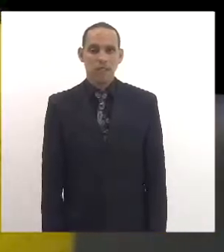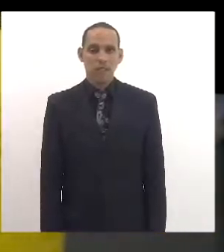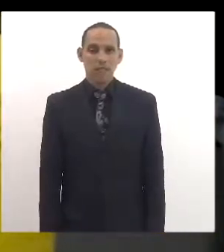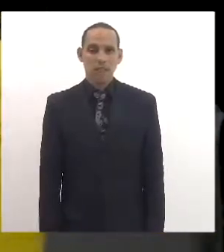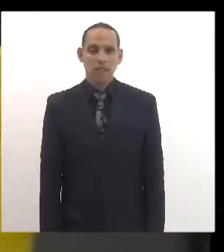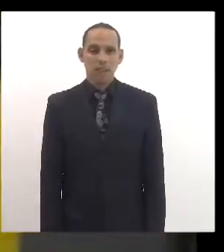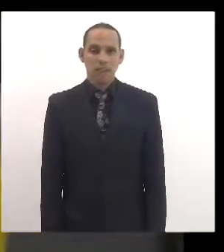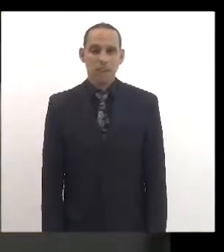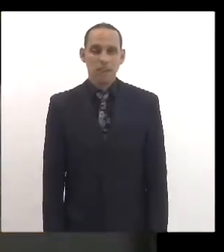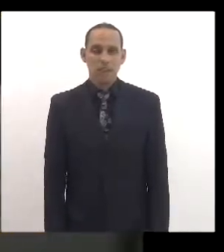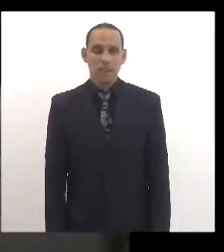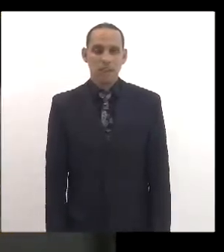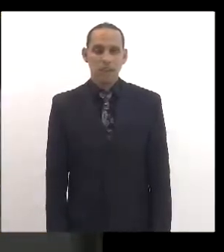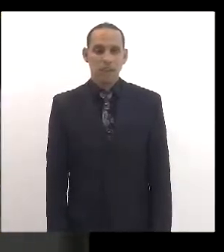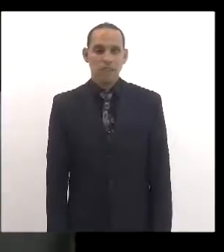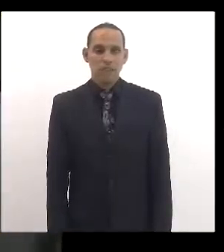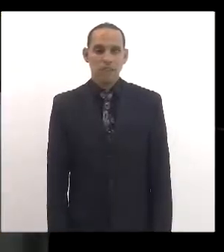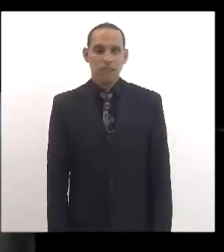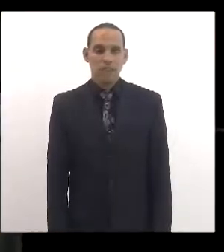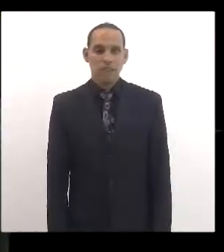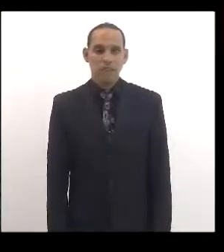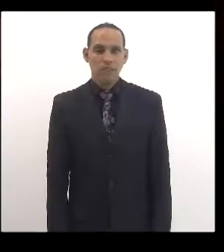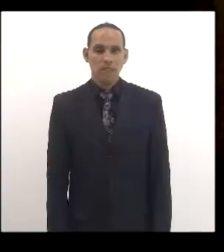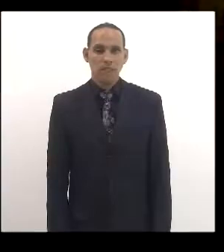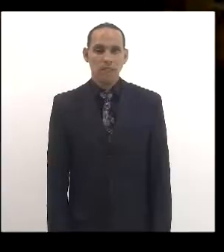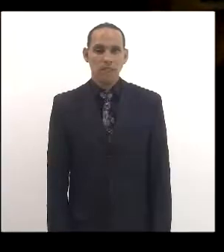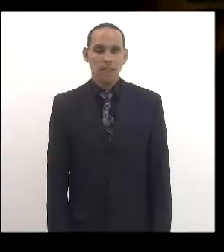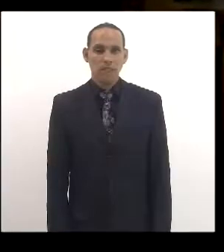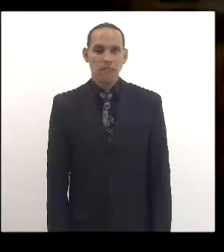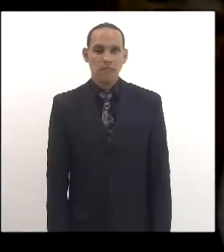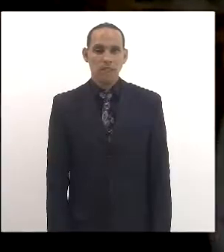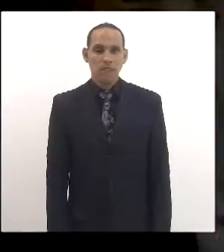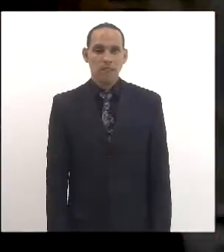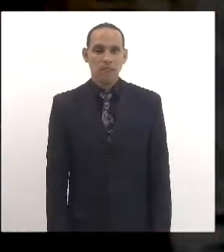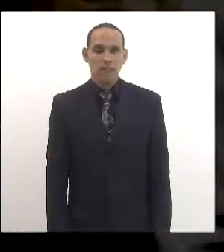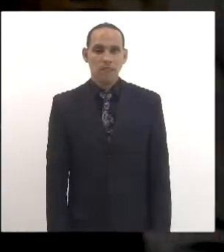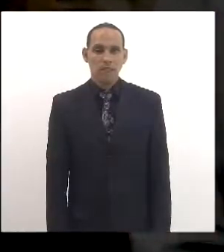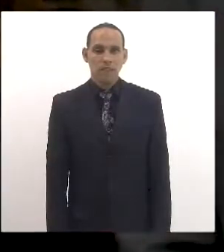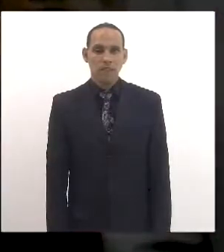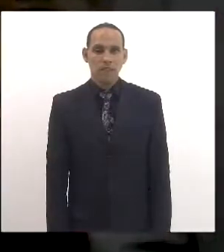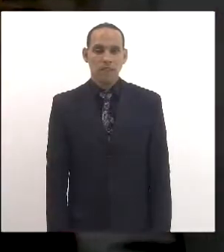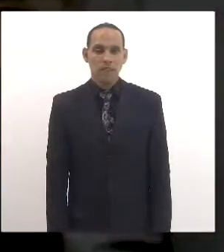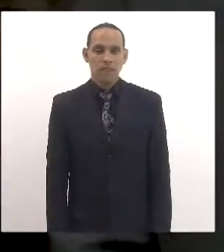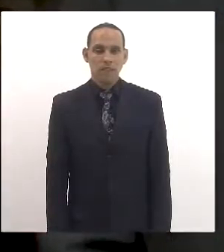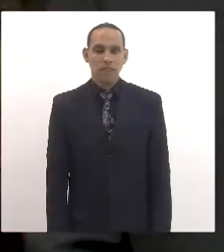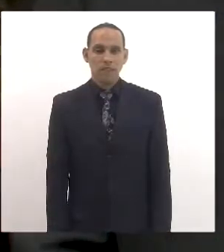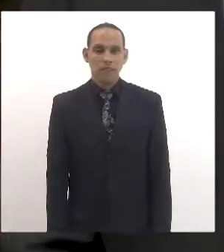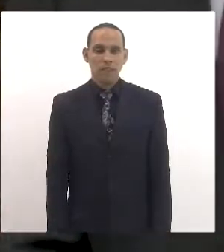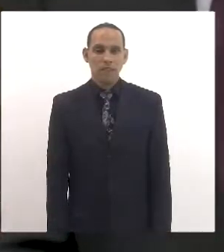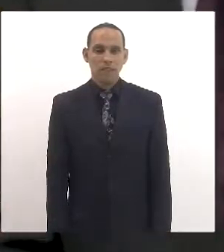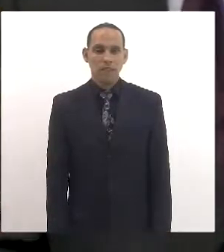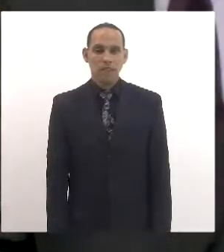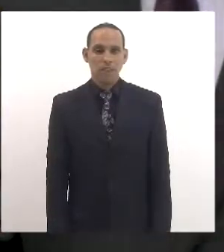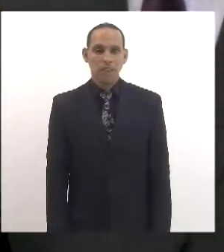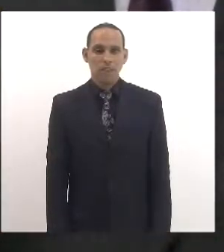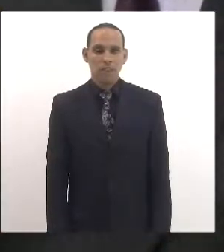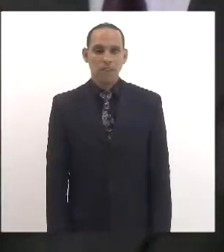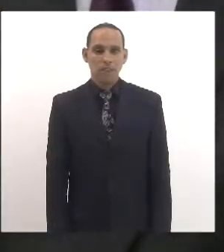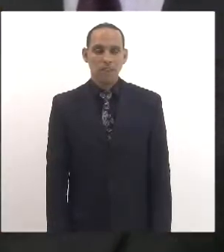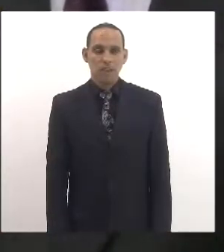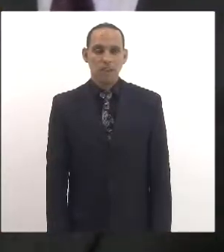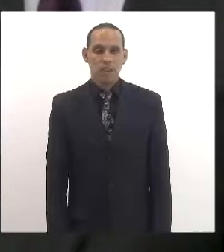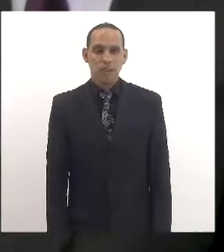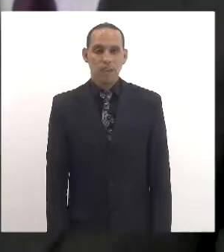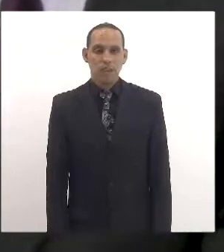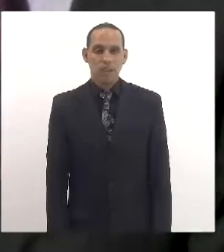cruzeiro resplandece. Gigante pela própria natureza, és bela, és forte, pavio